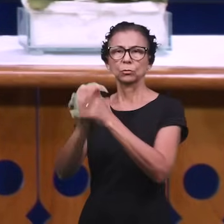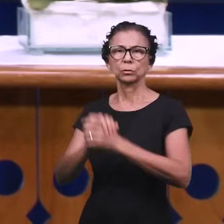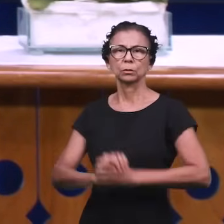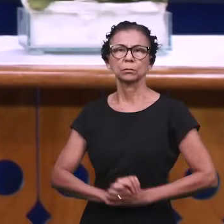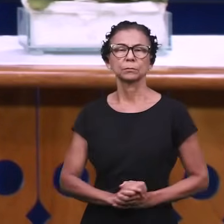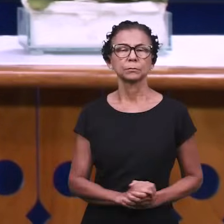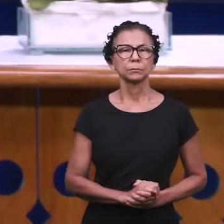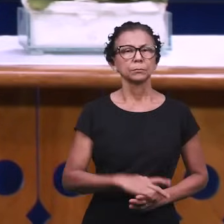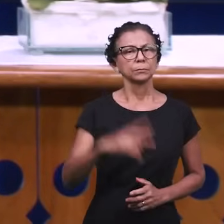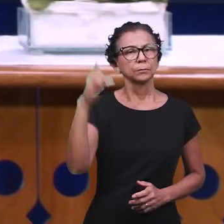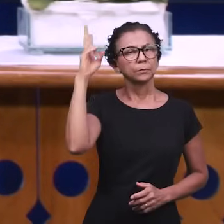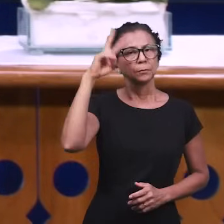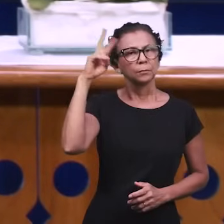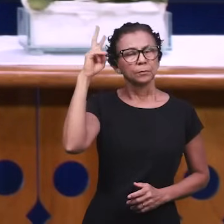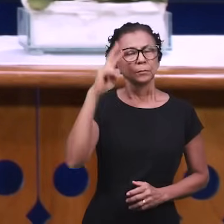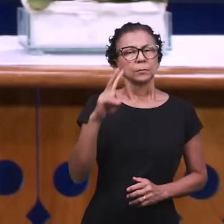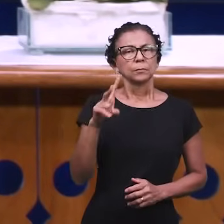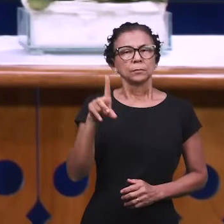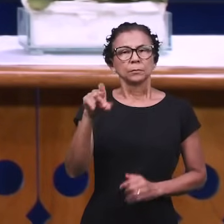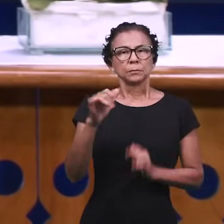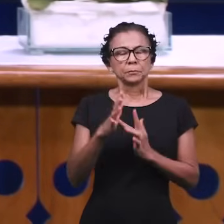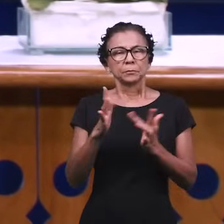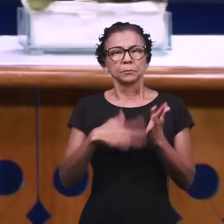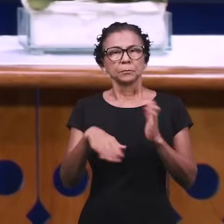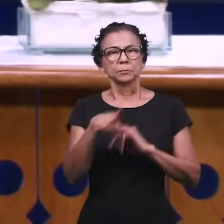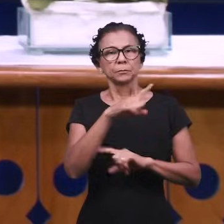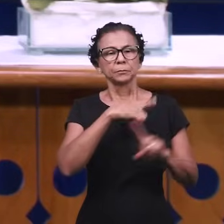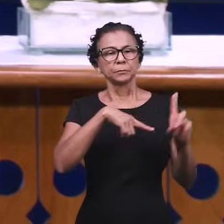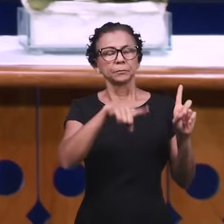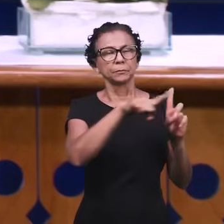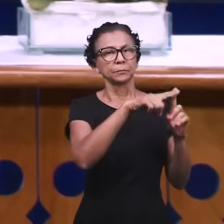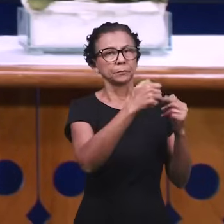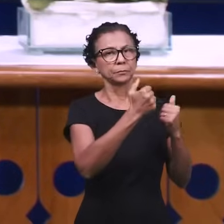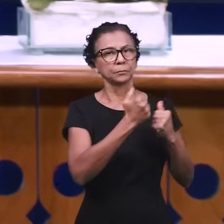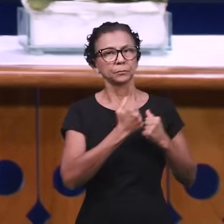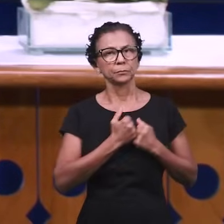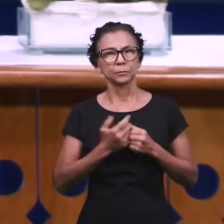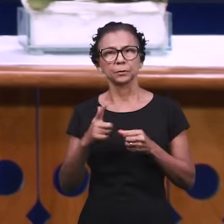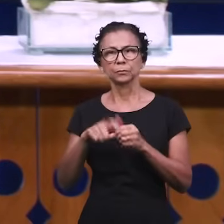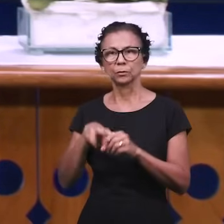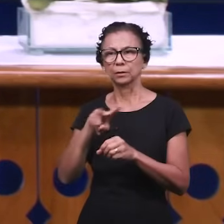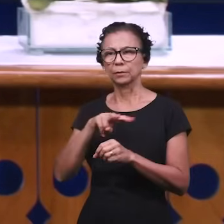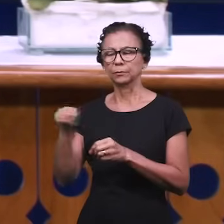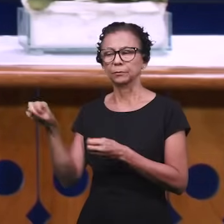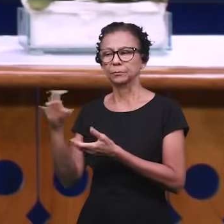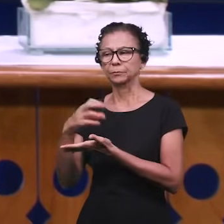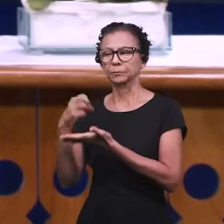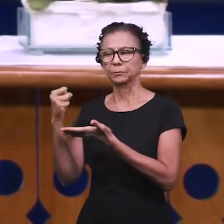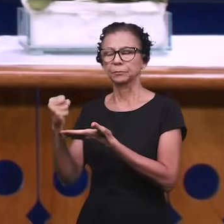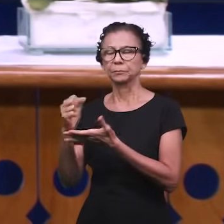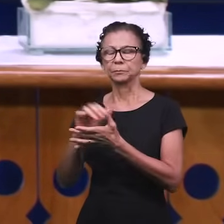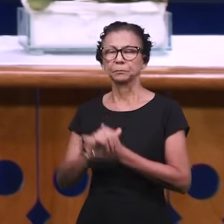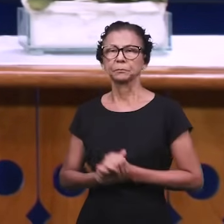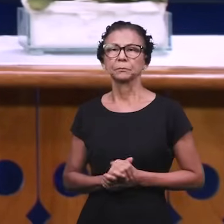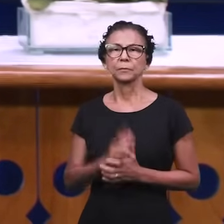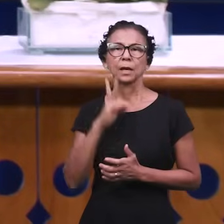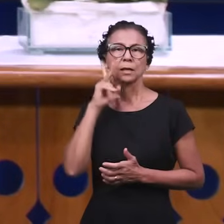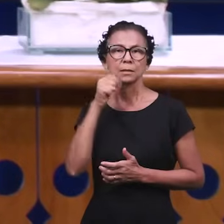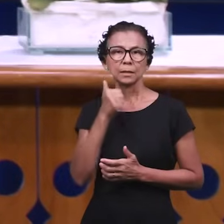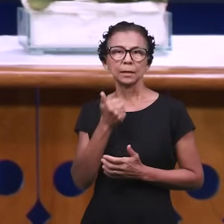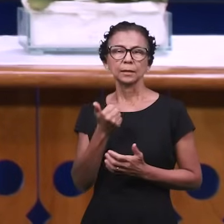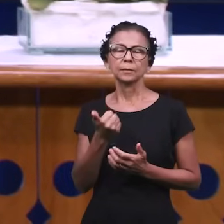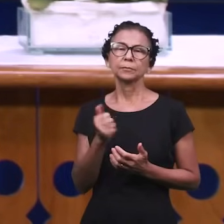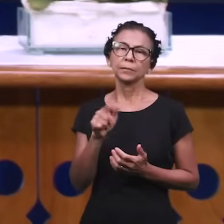Jesus por nós e que Ele vem para nos buscar, isto é, a ceia do Senhor, a nossa Páscoa. Pedimos ao Senhor que nos